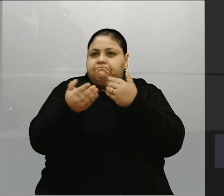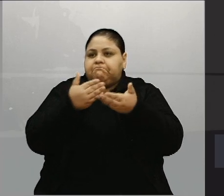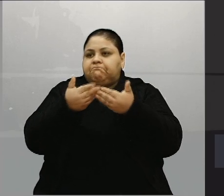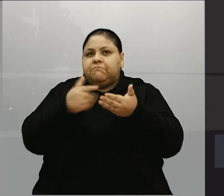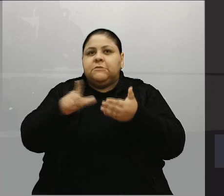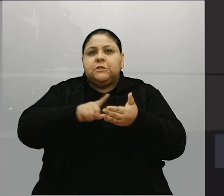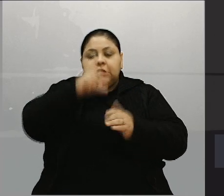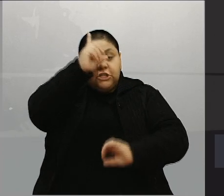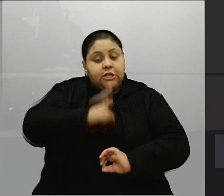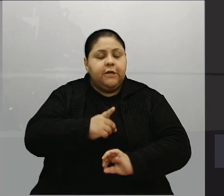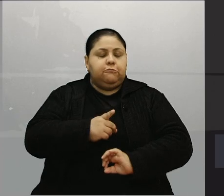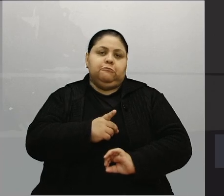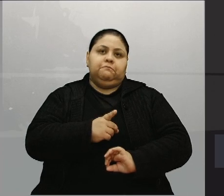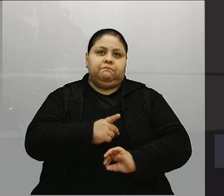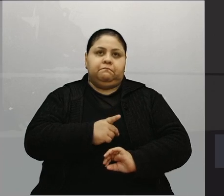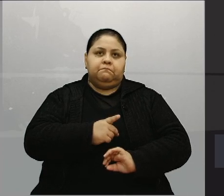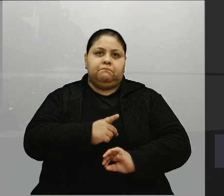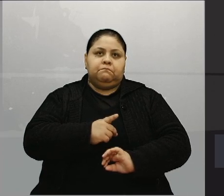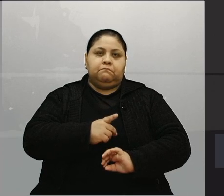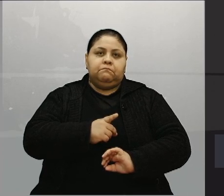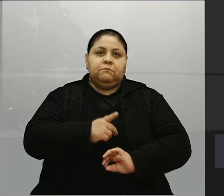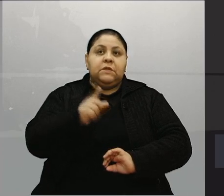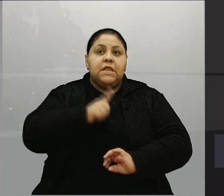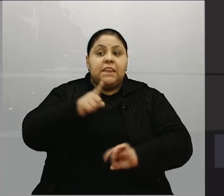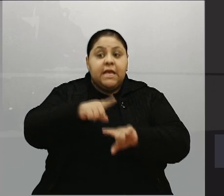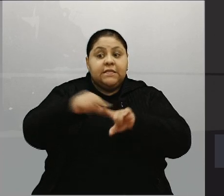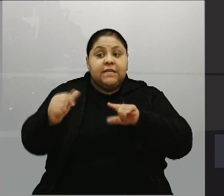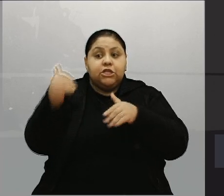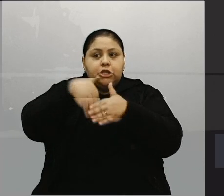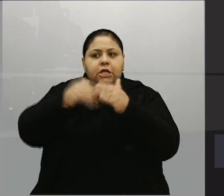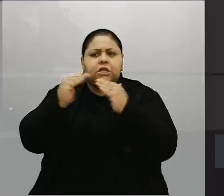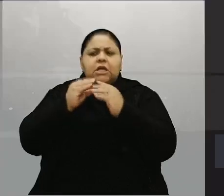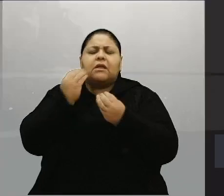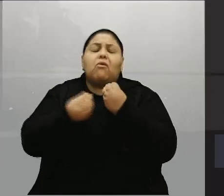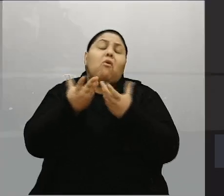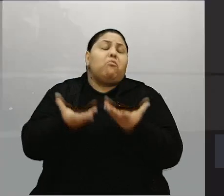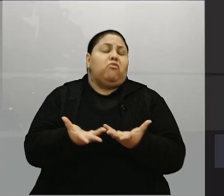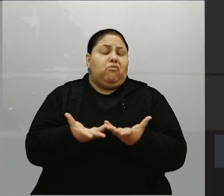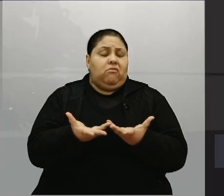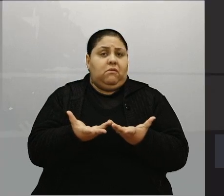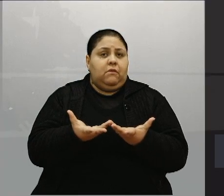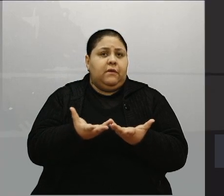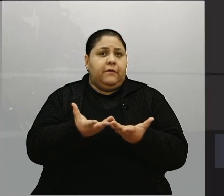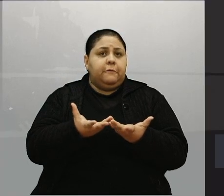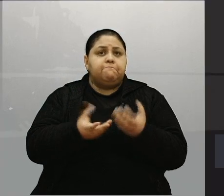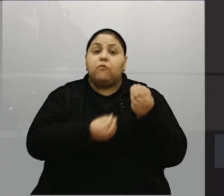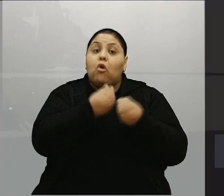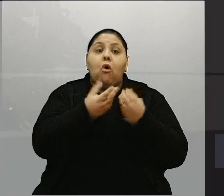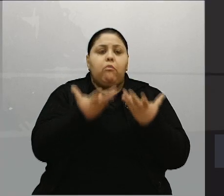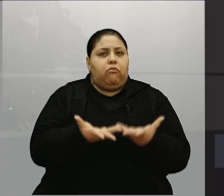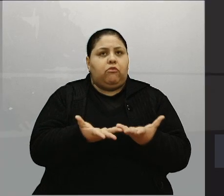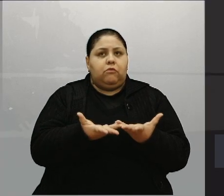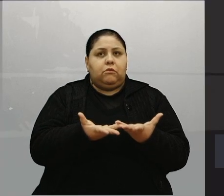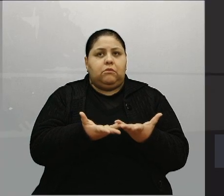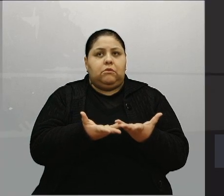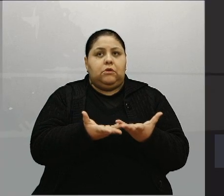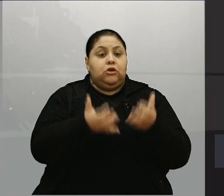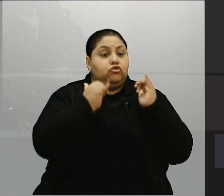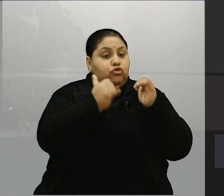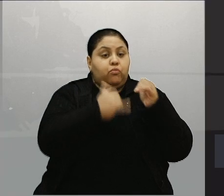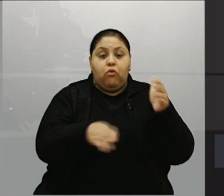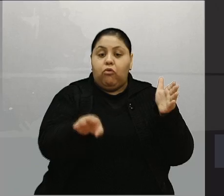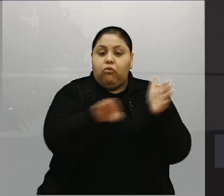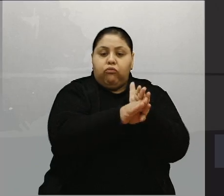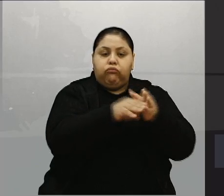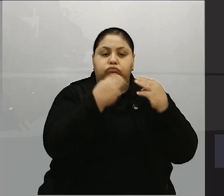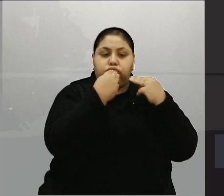têm direito. Elas têm que sair dentro de casa. Como? Como? Se o transporte não chega, o